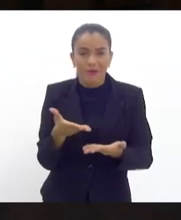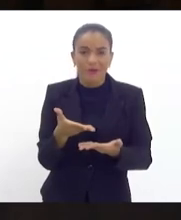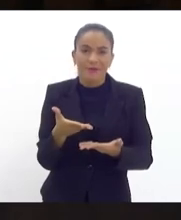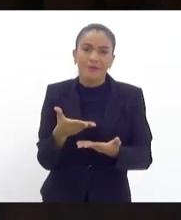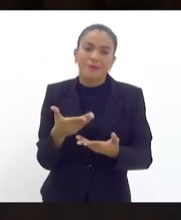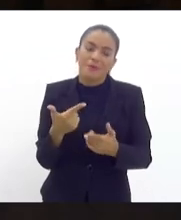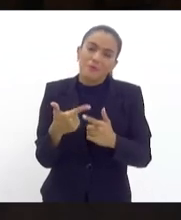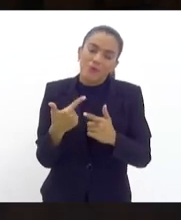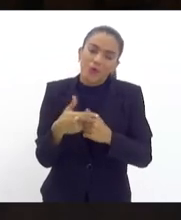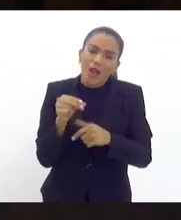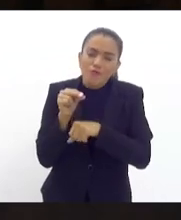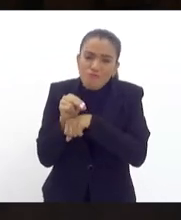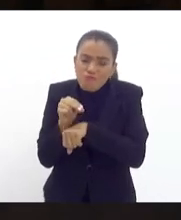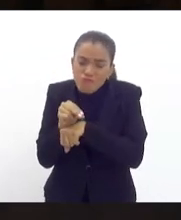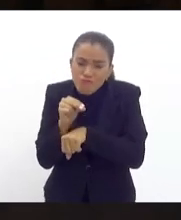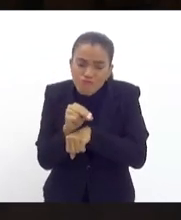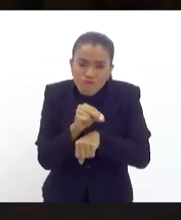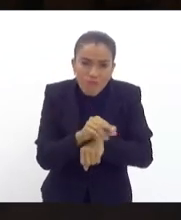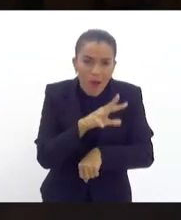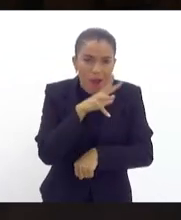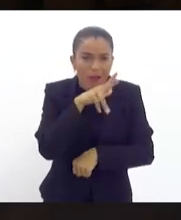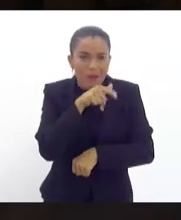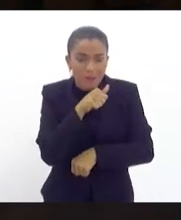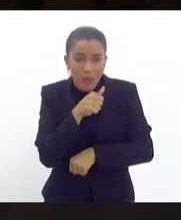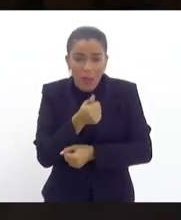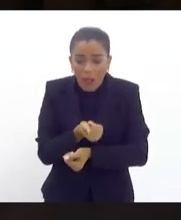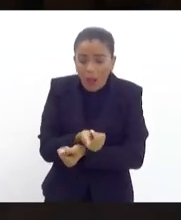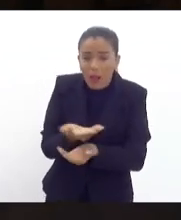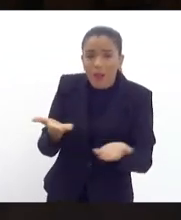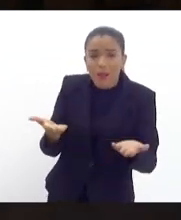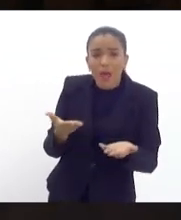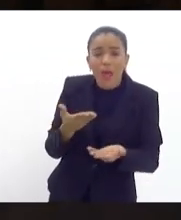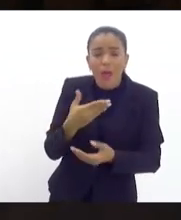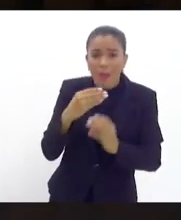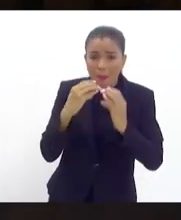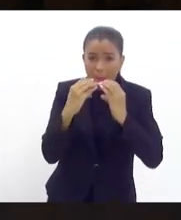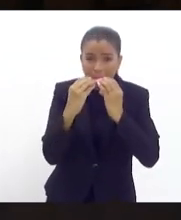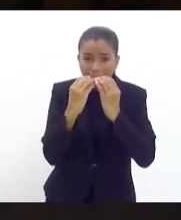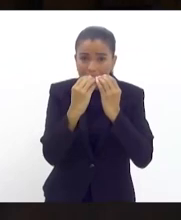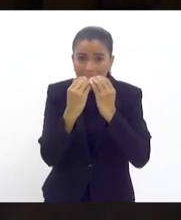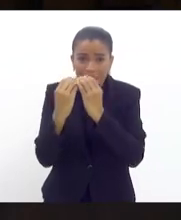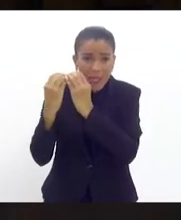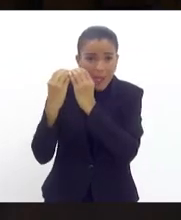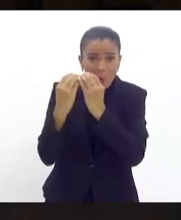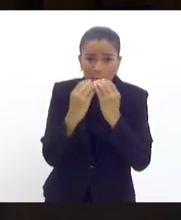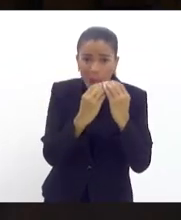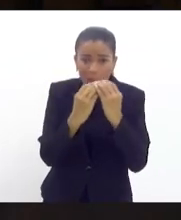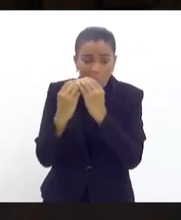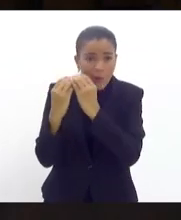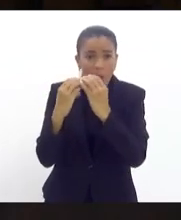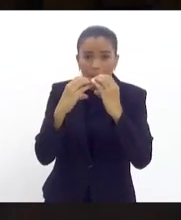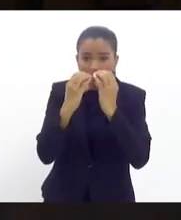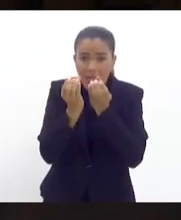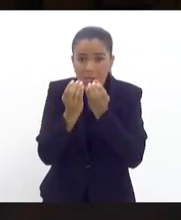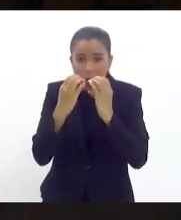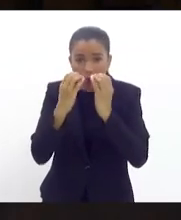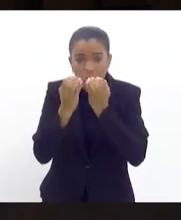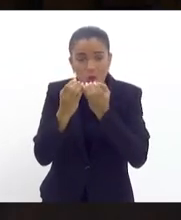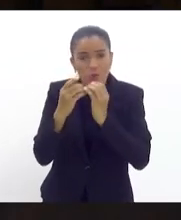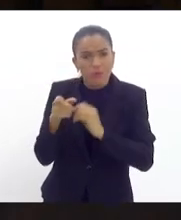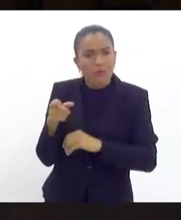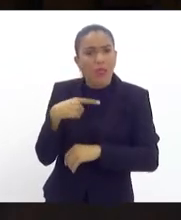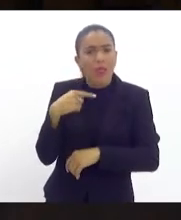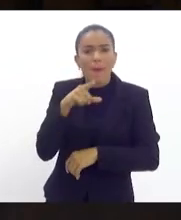tem amor pelos pelos animais ele distribui milho então ali tá se montando né um ponto de